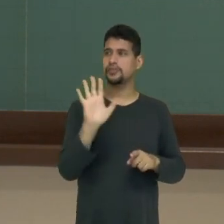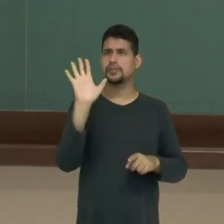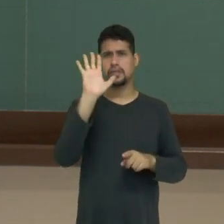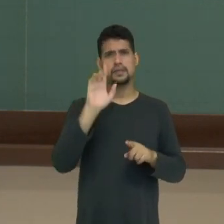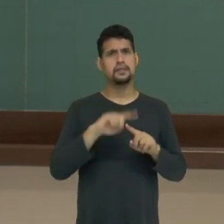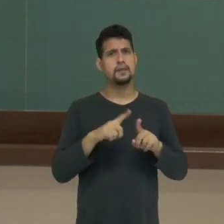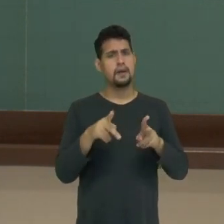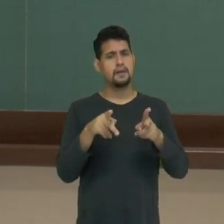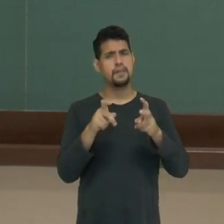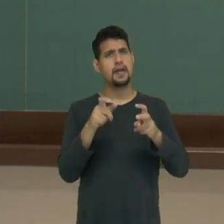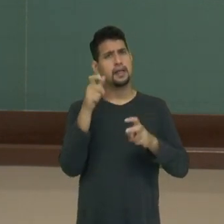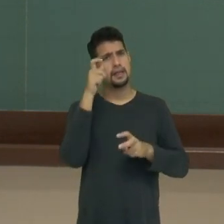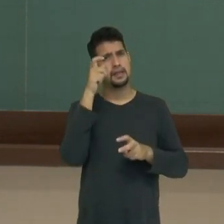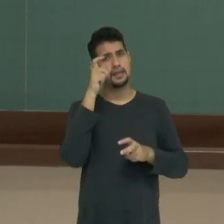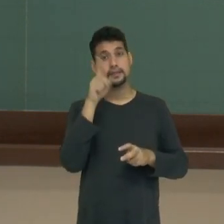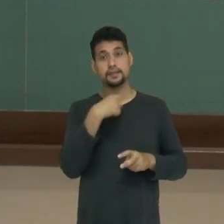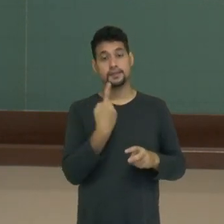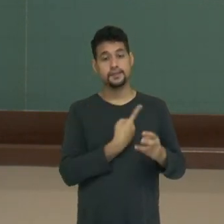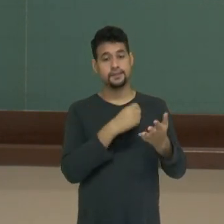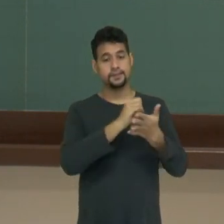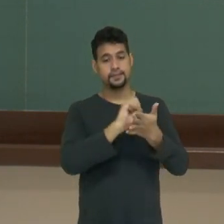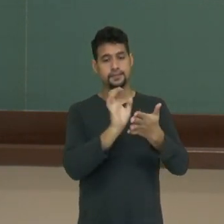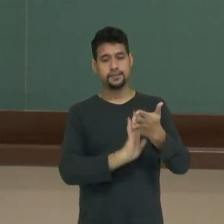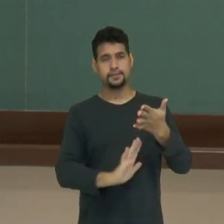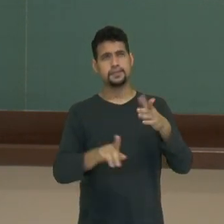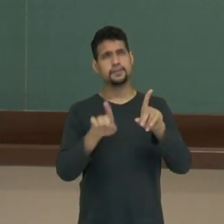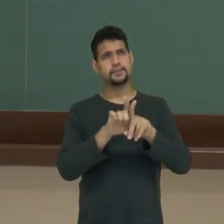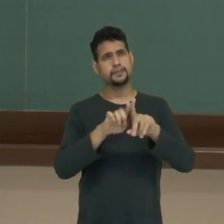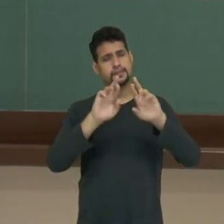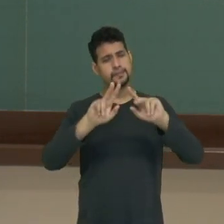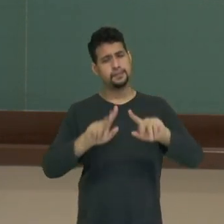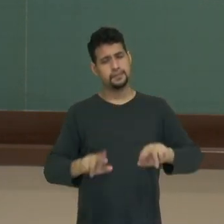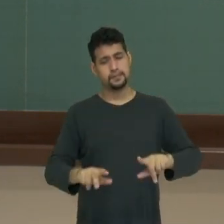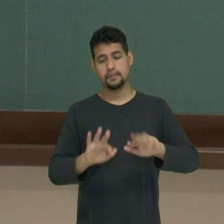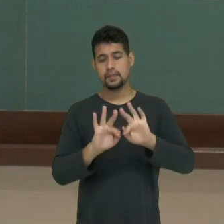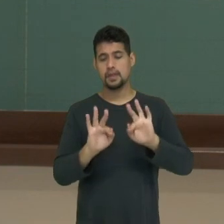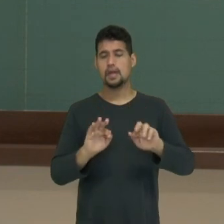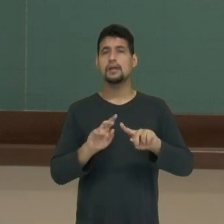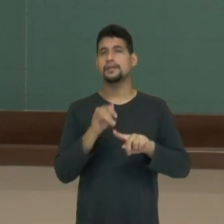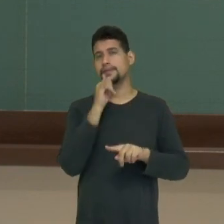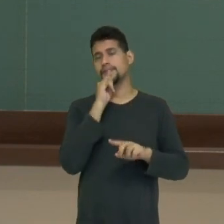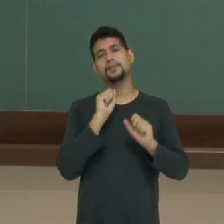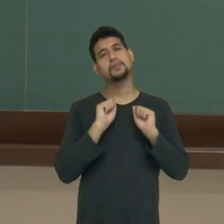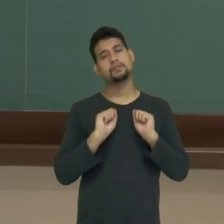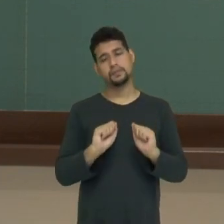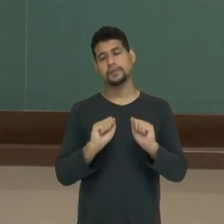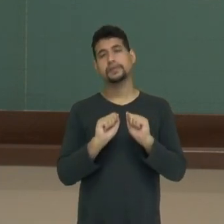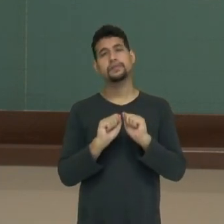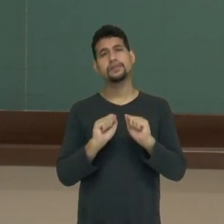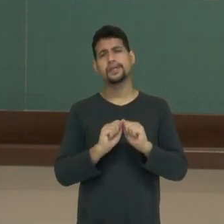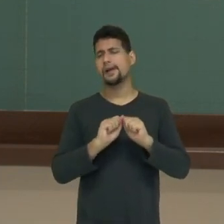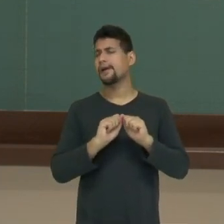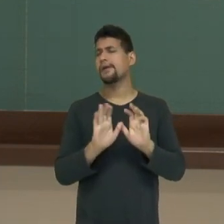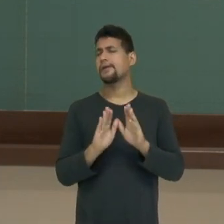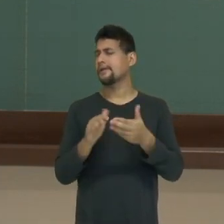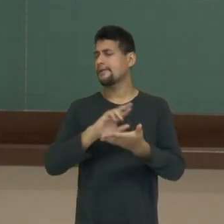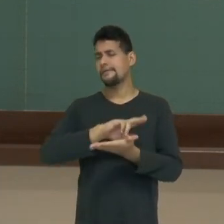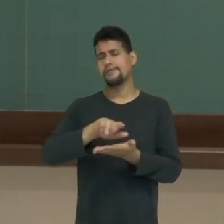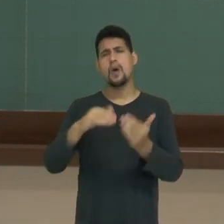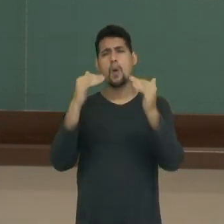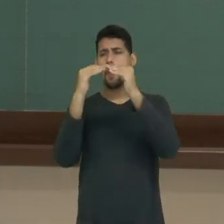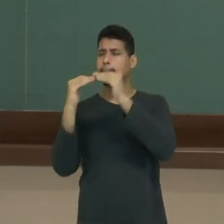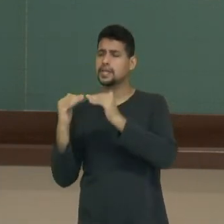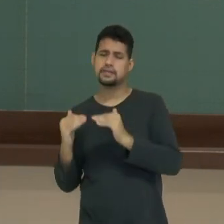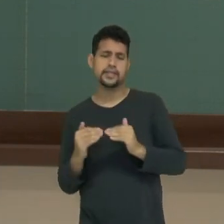que interessantes os nossos exercícios sobre arranjo simples, aonde a gente pode fazer aí várias, né,